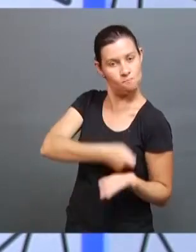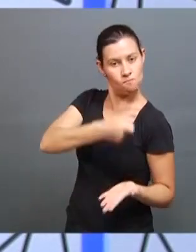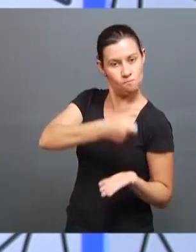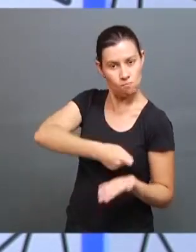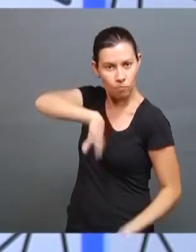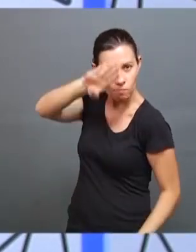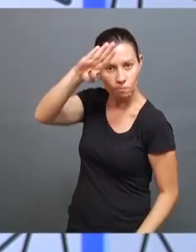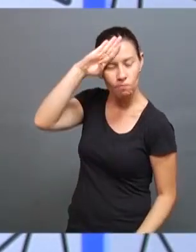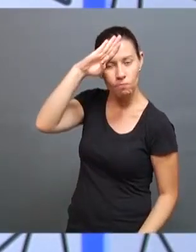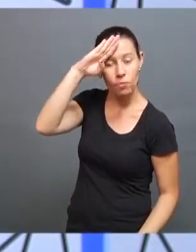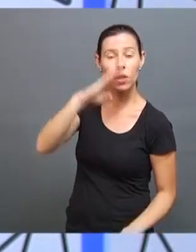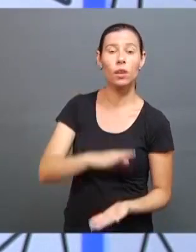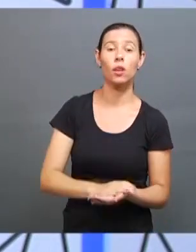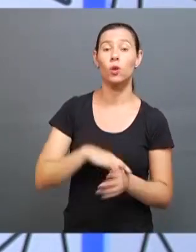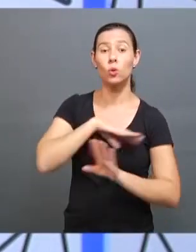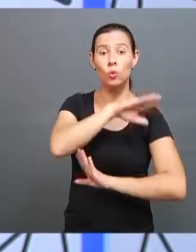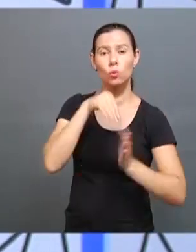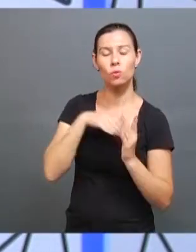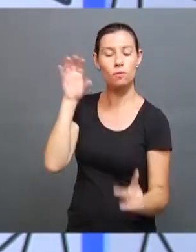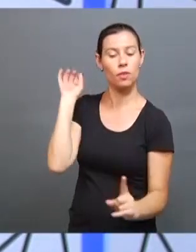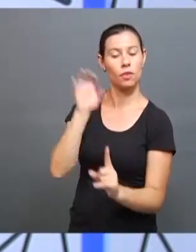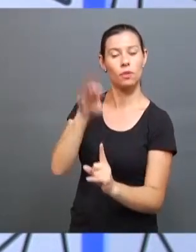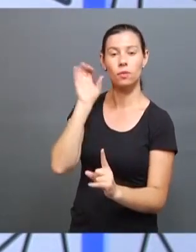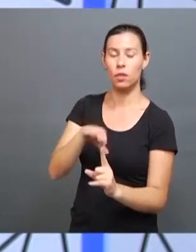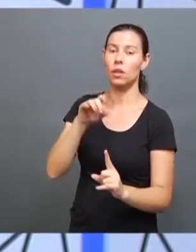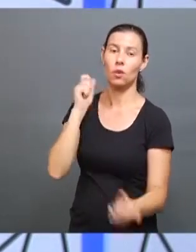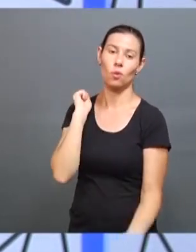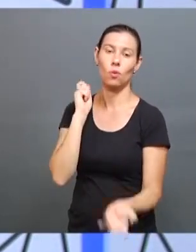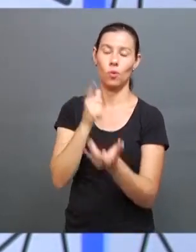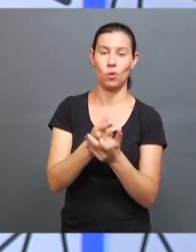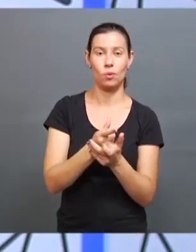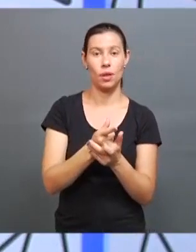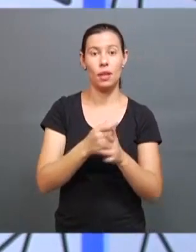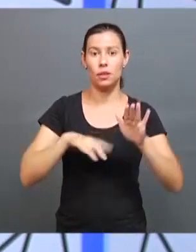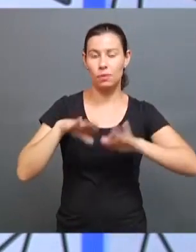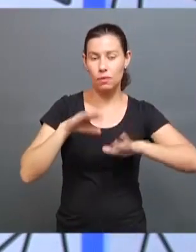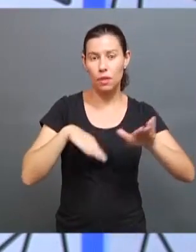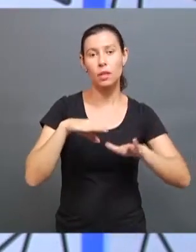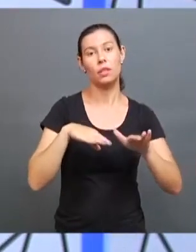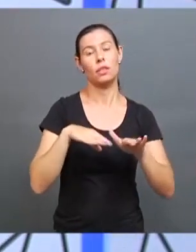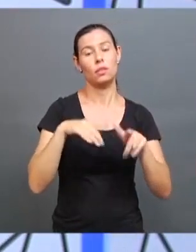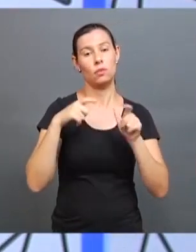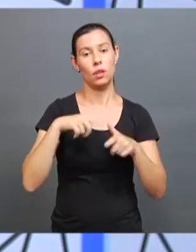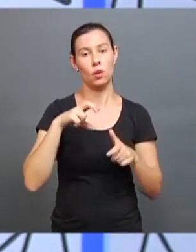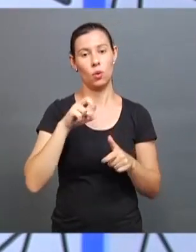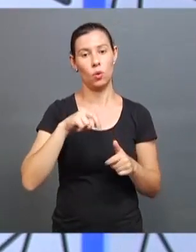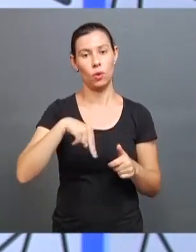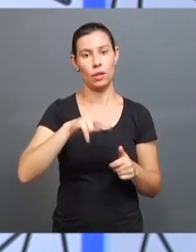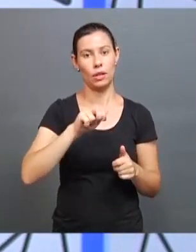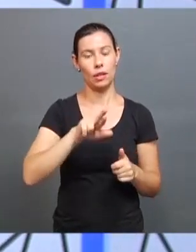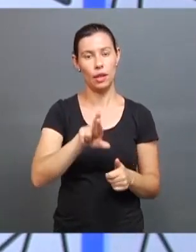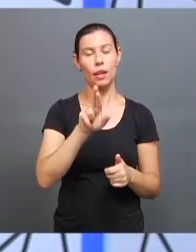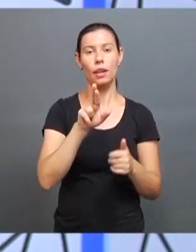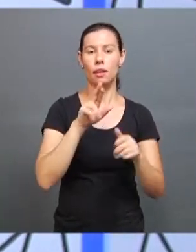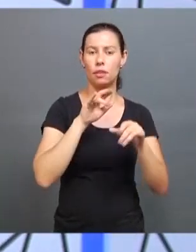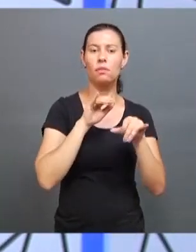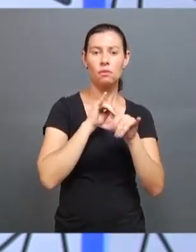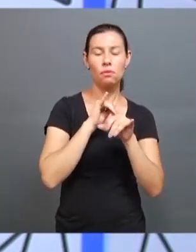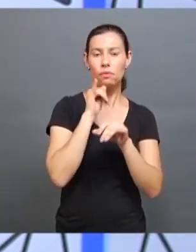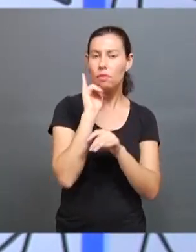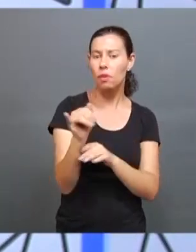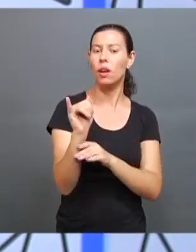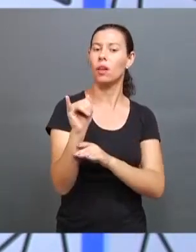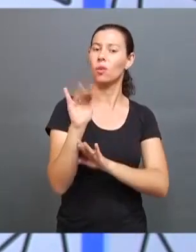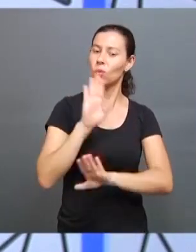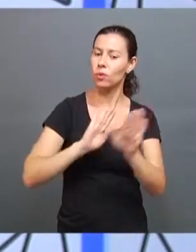que vai influenciar todas as compras, por mais que o CONAR tome todos os cuidados. Uhum, né? Então, tem duas questões